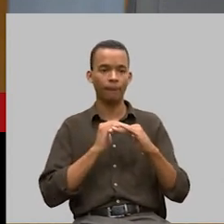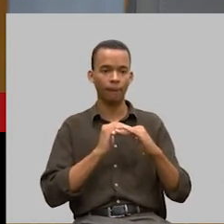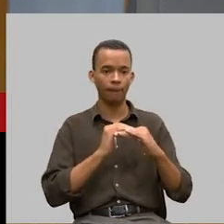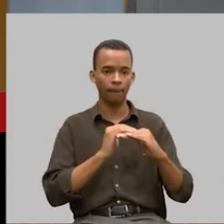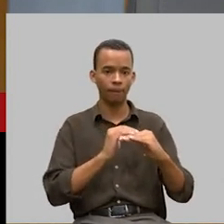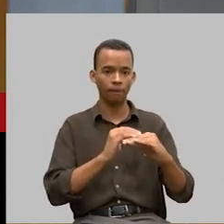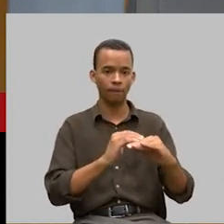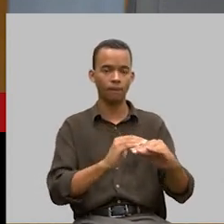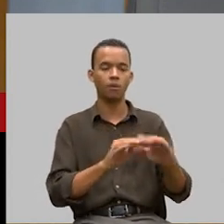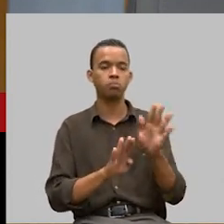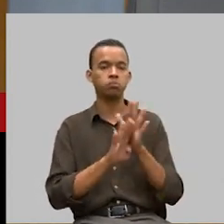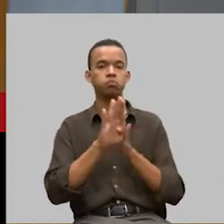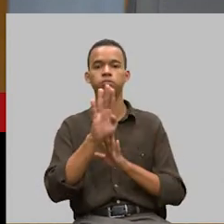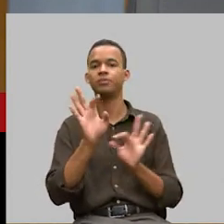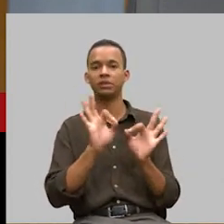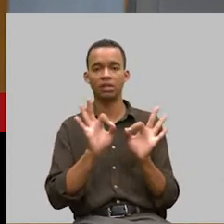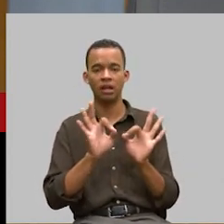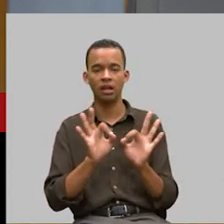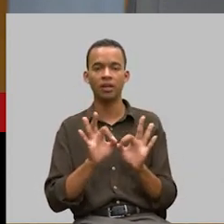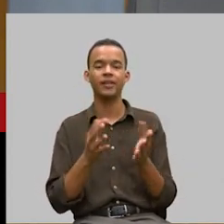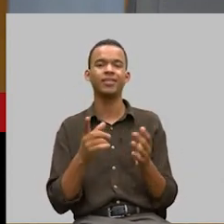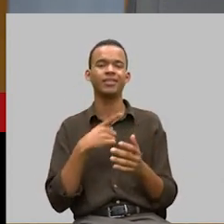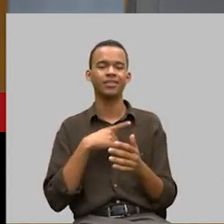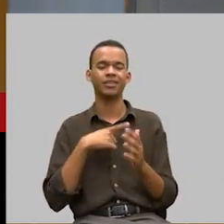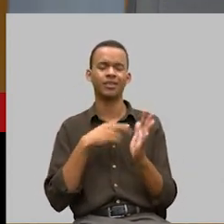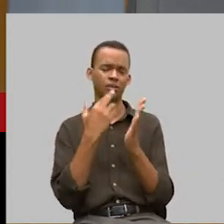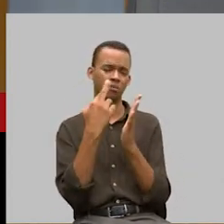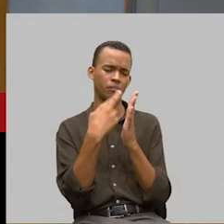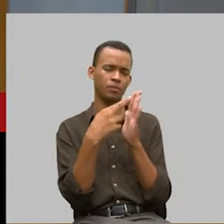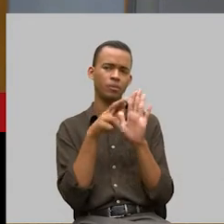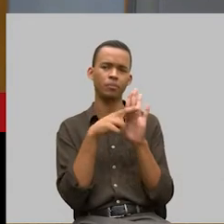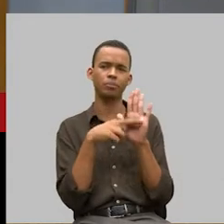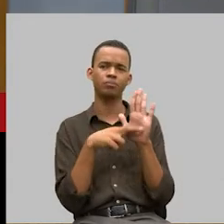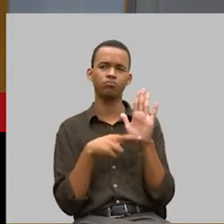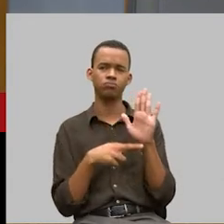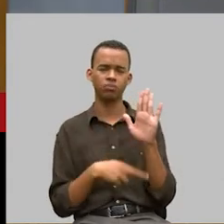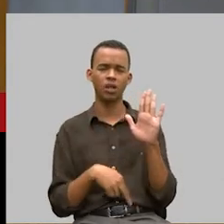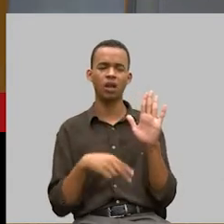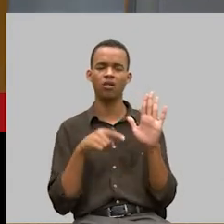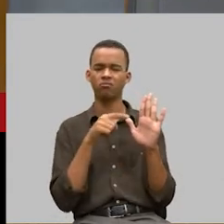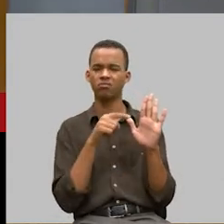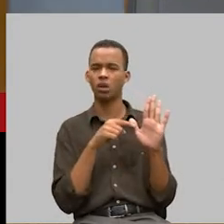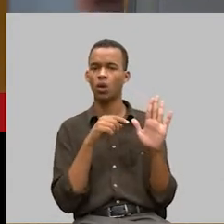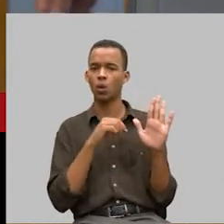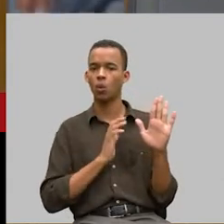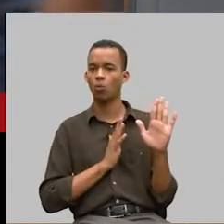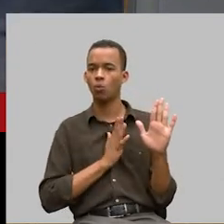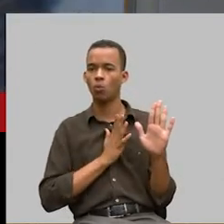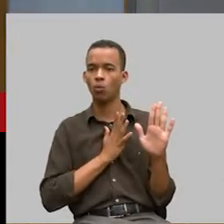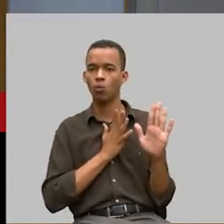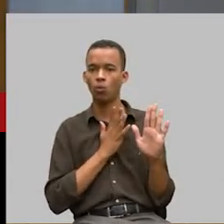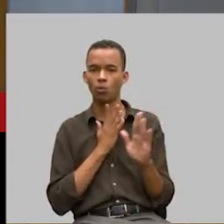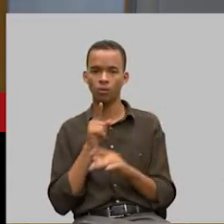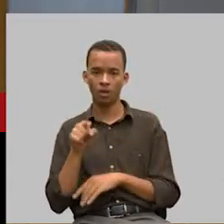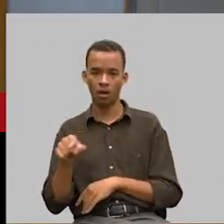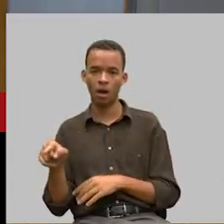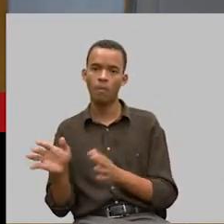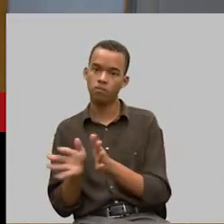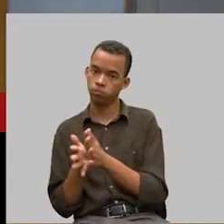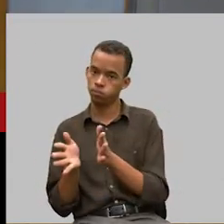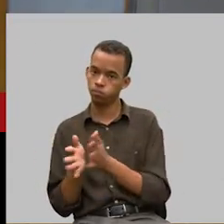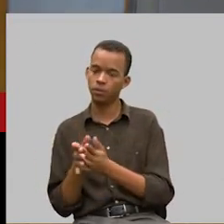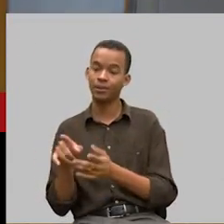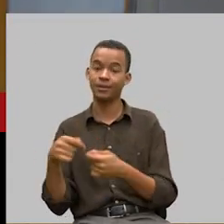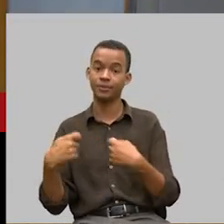adesão à recuperação fiscal que tem uma série de regras que são Horrorosas pros pobres para quem precisa da política